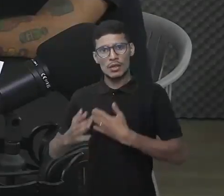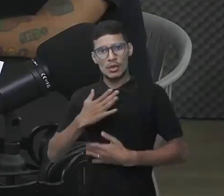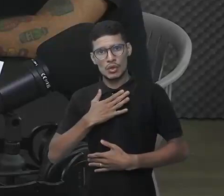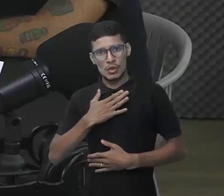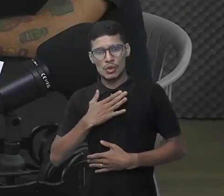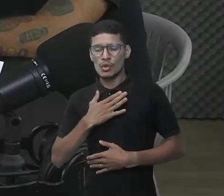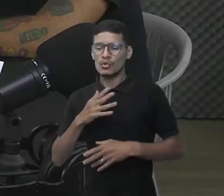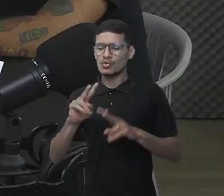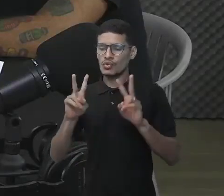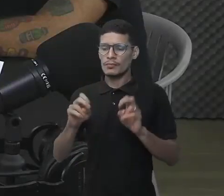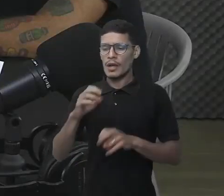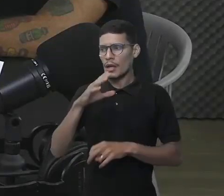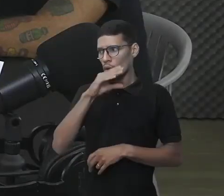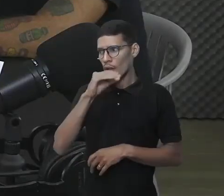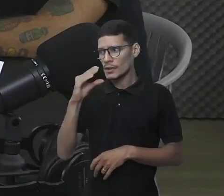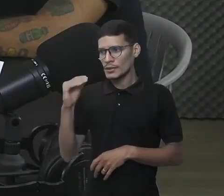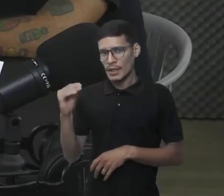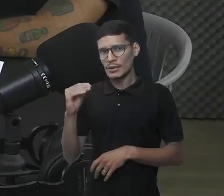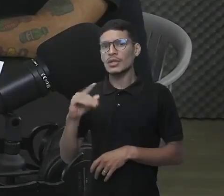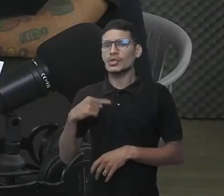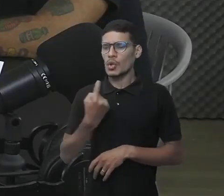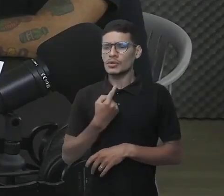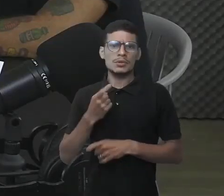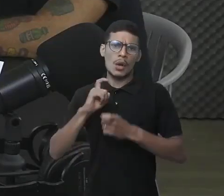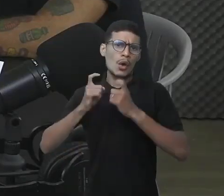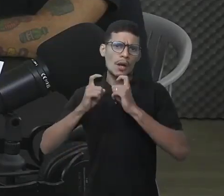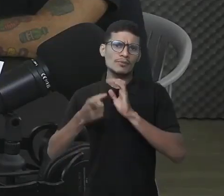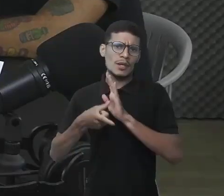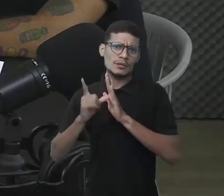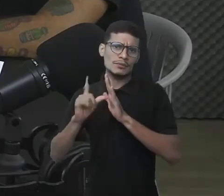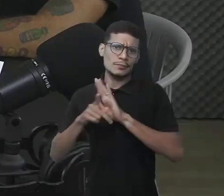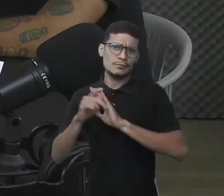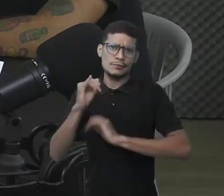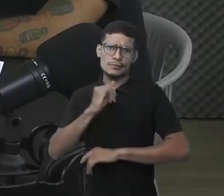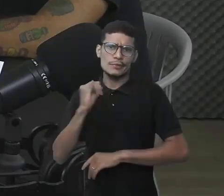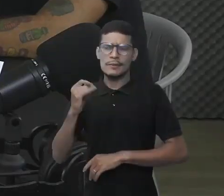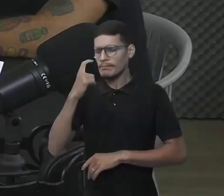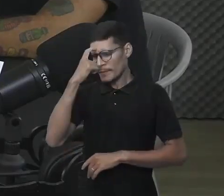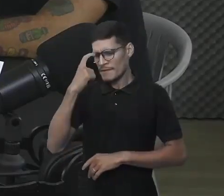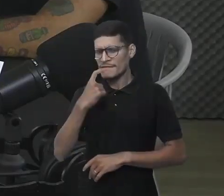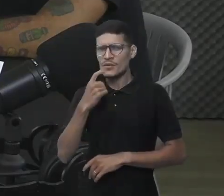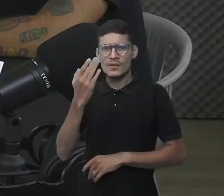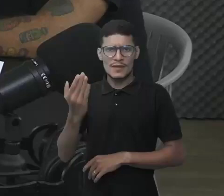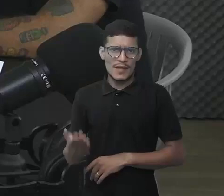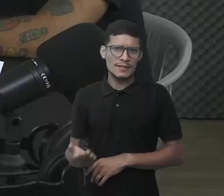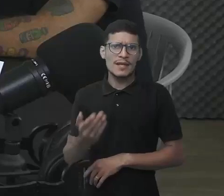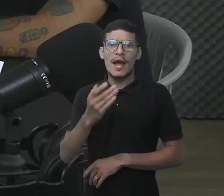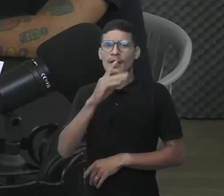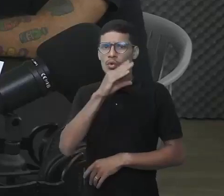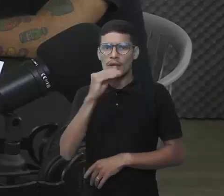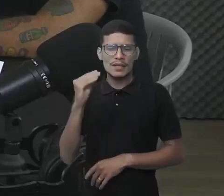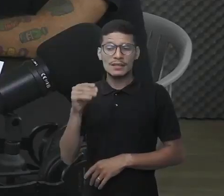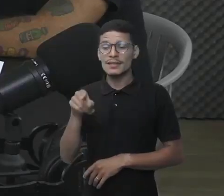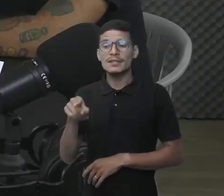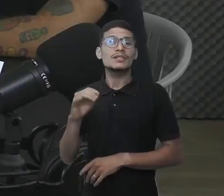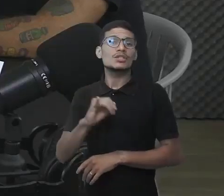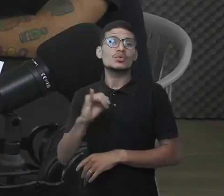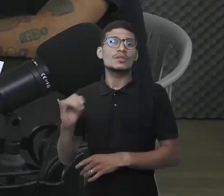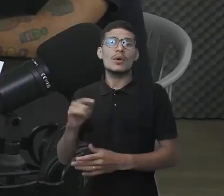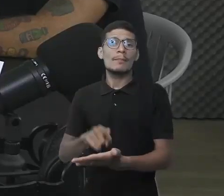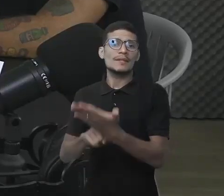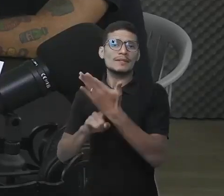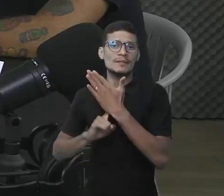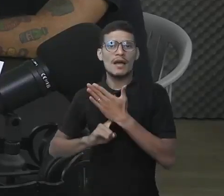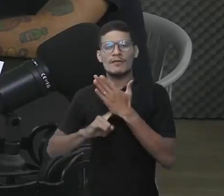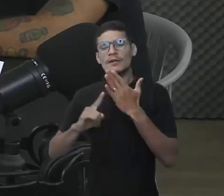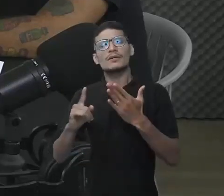identificar esses adolescentes, nós dialogamos com as instituições, o perfil desse adolescente, a instituição apresentava, fazia